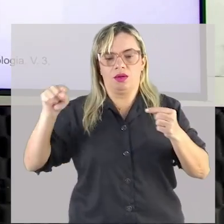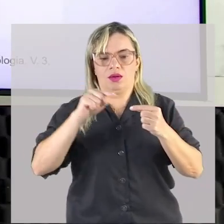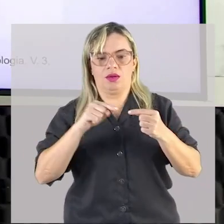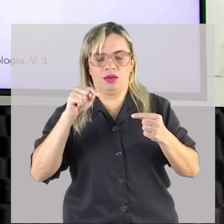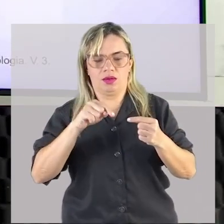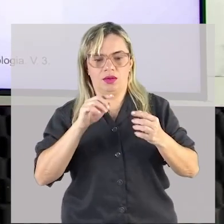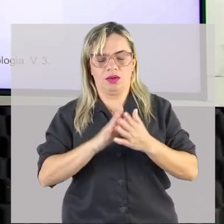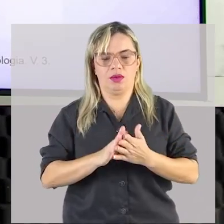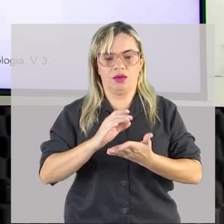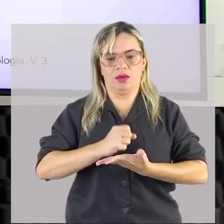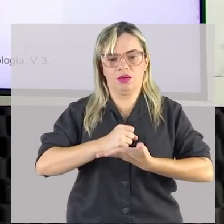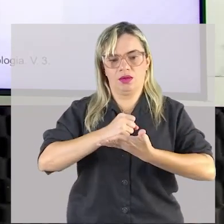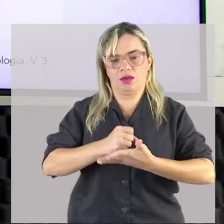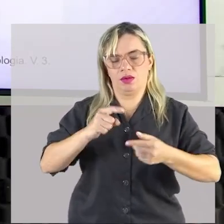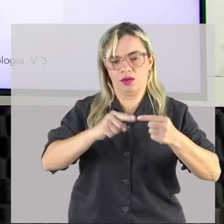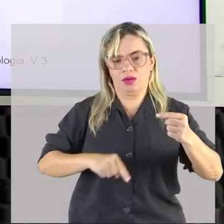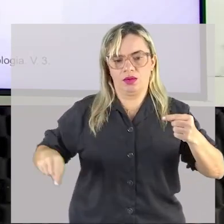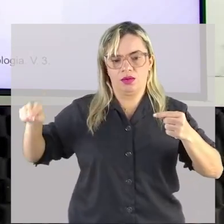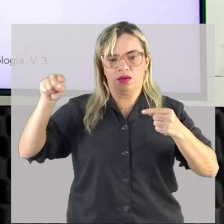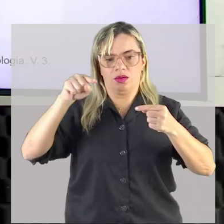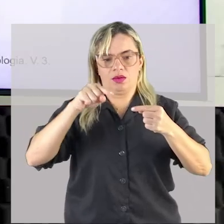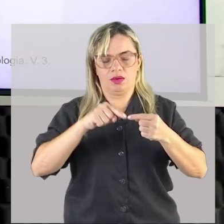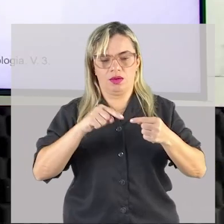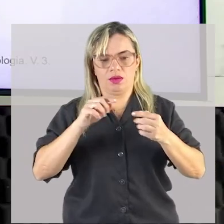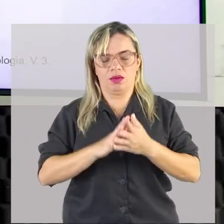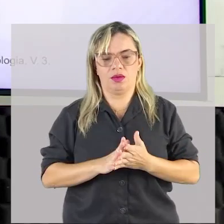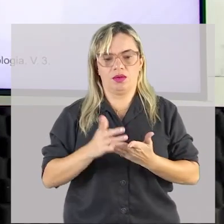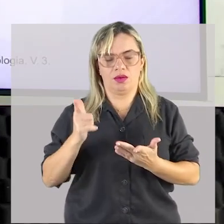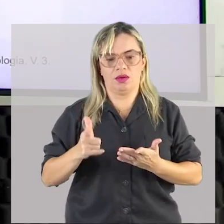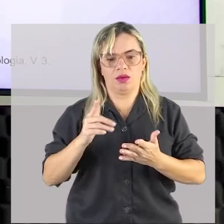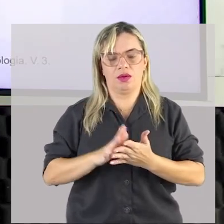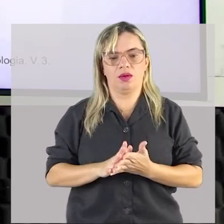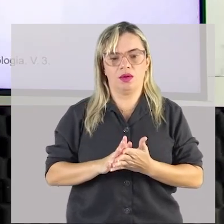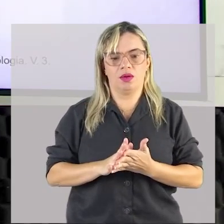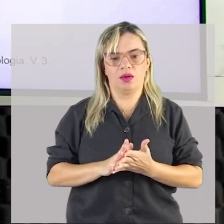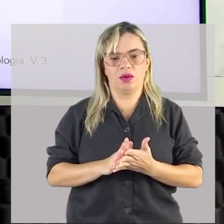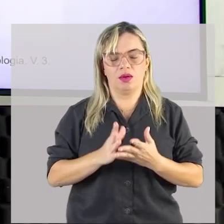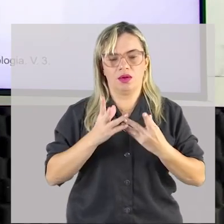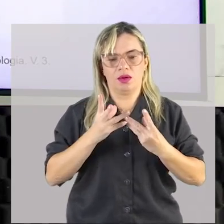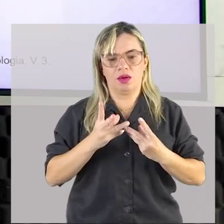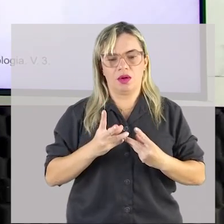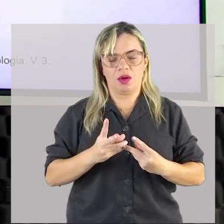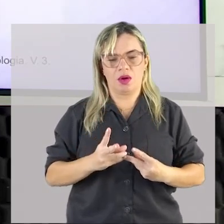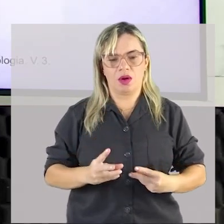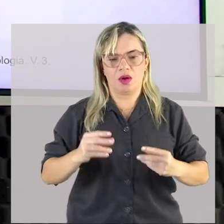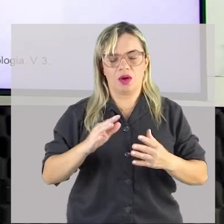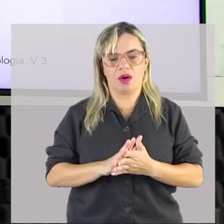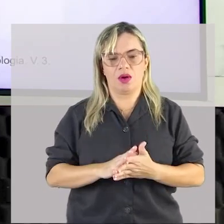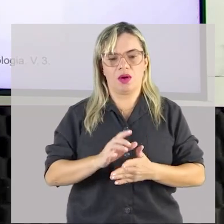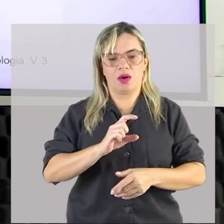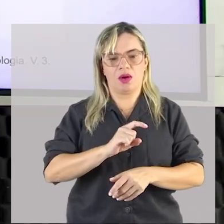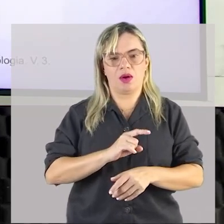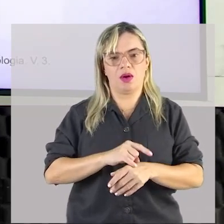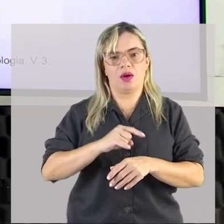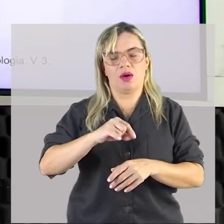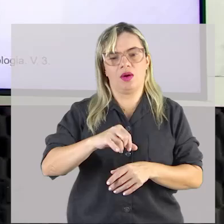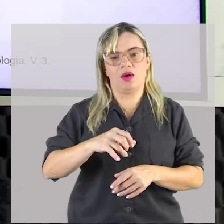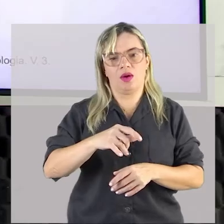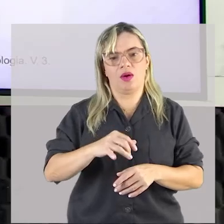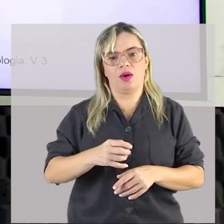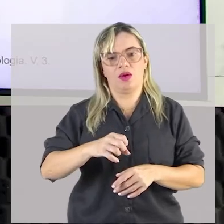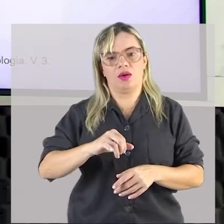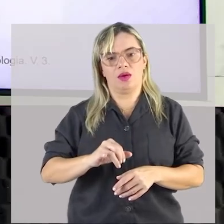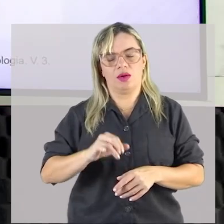ela contribui com o ciclo do nitrogênio é a partir das suas excretas, né? Então, o xixi da vaca está